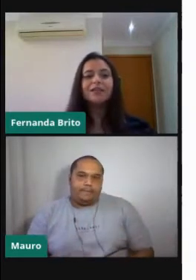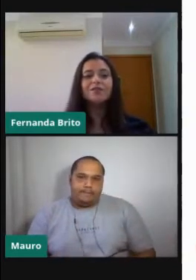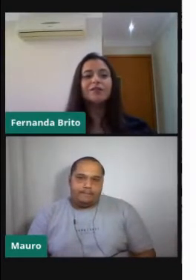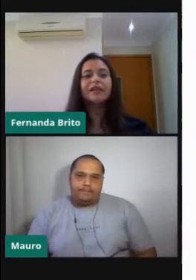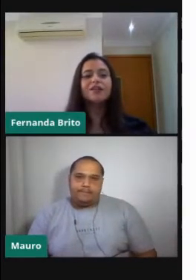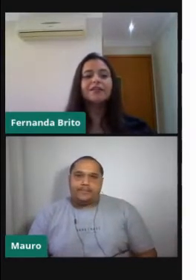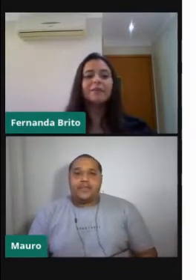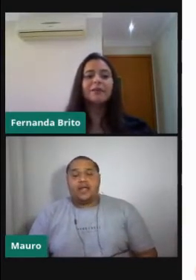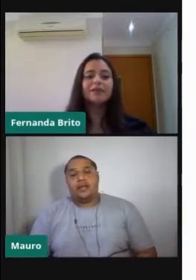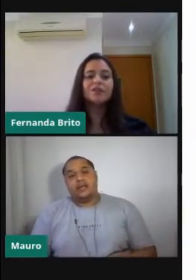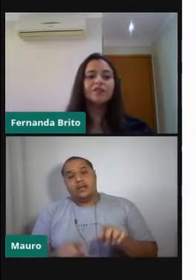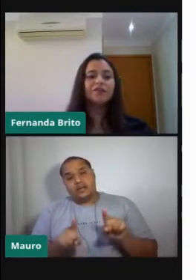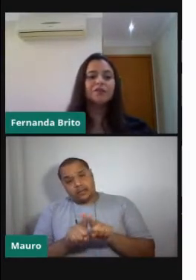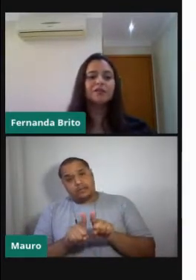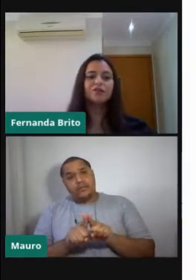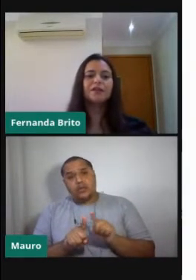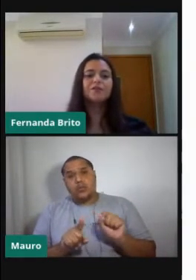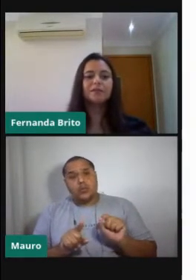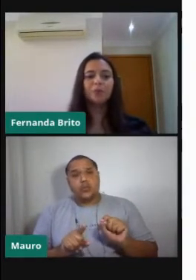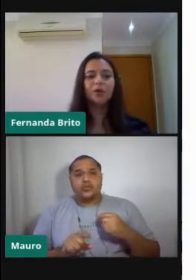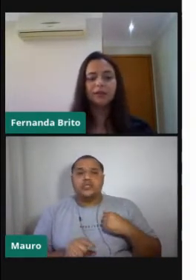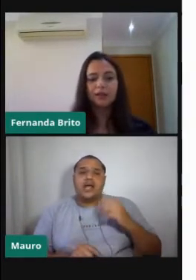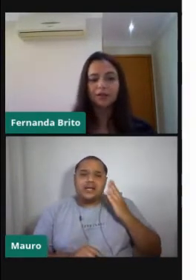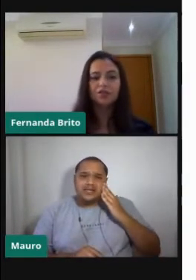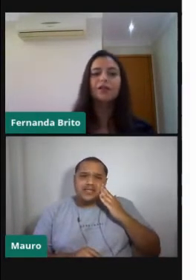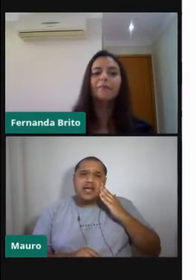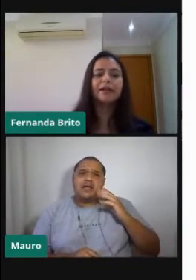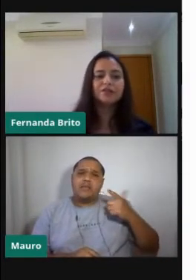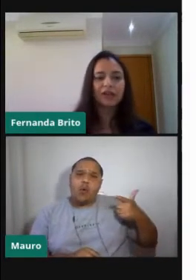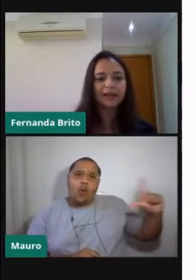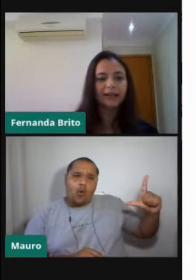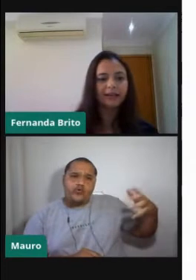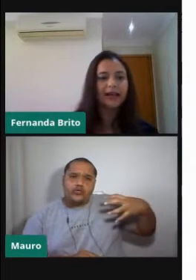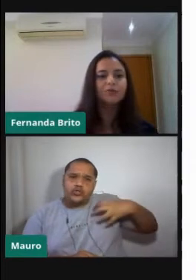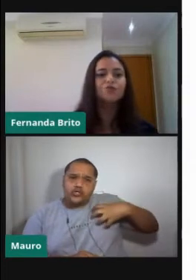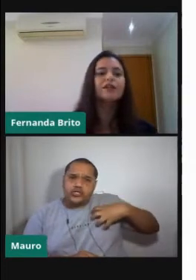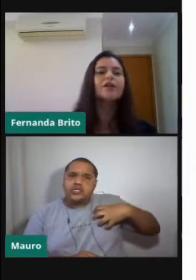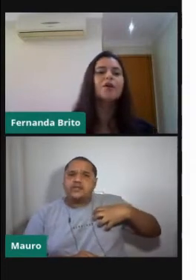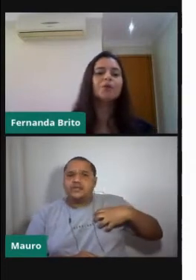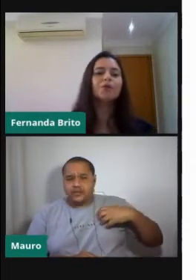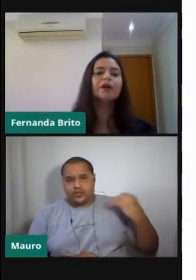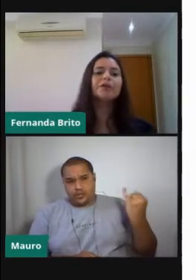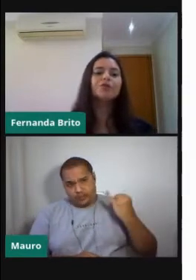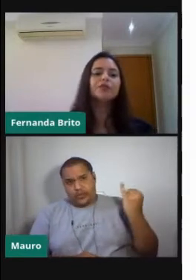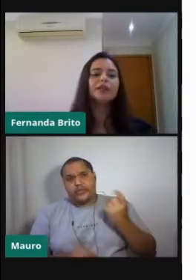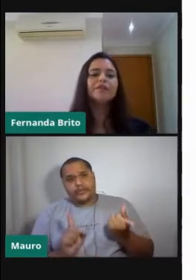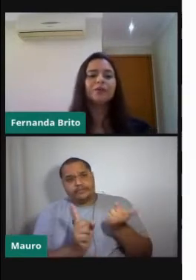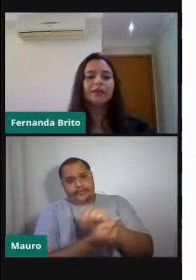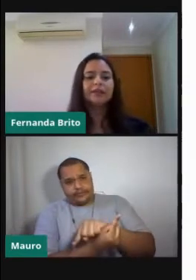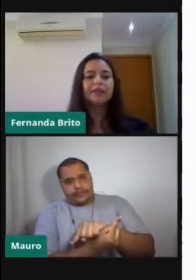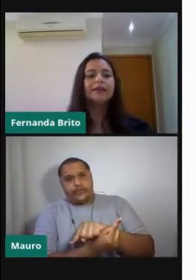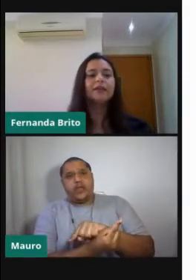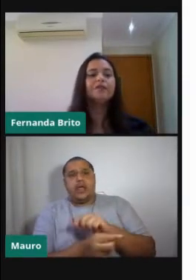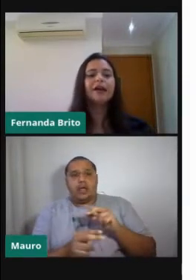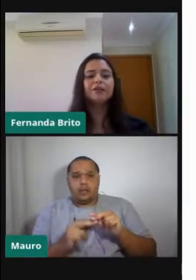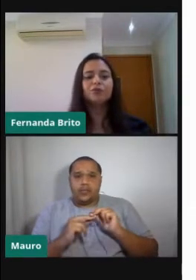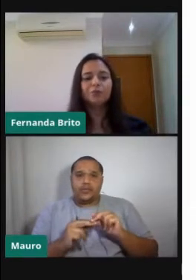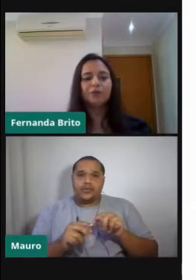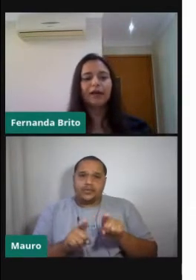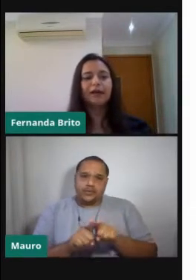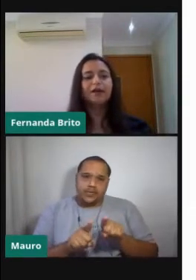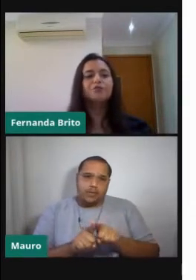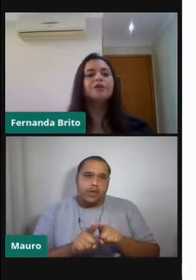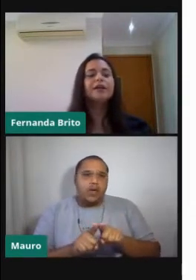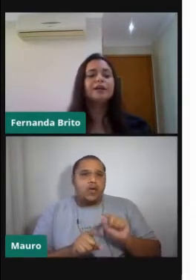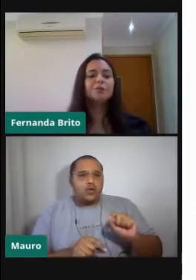Somado a isso, né, a gente sabe que existem efeitos adversos importantes também, já relatados, né, prolongamento do intervalo QT, infarto